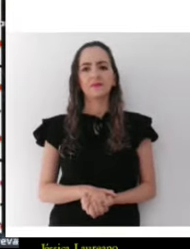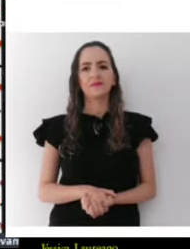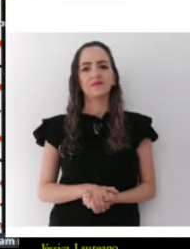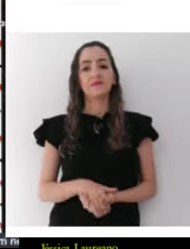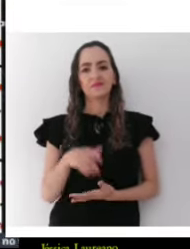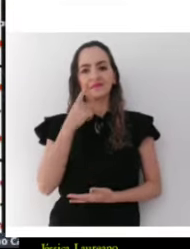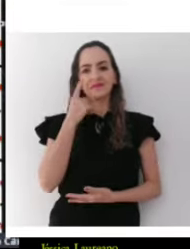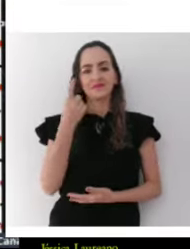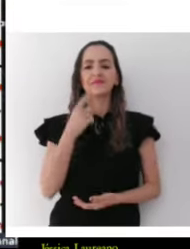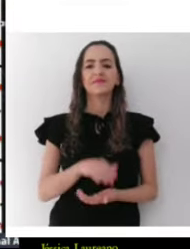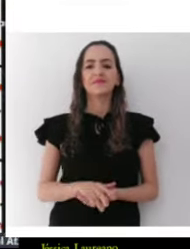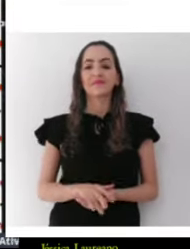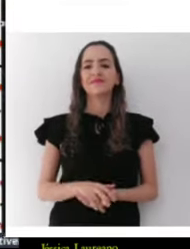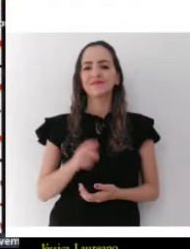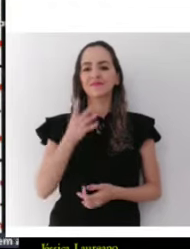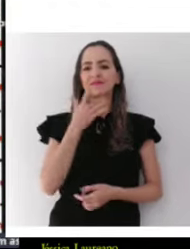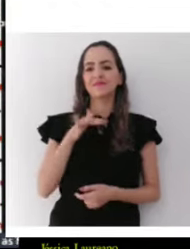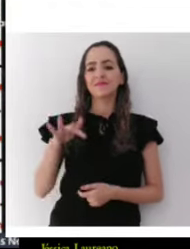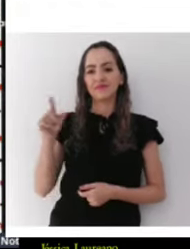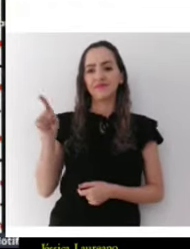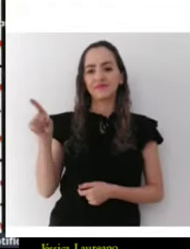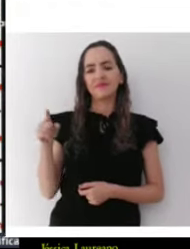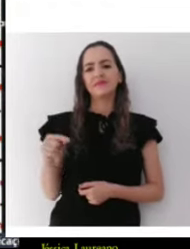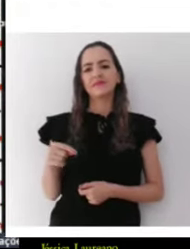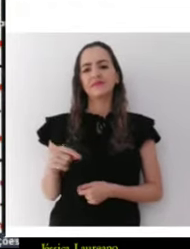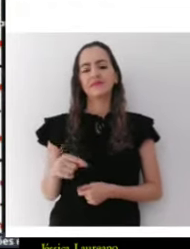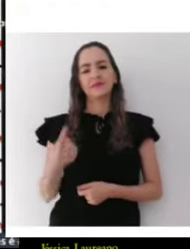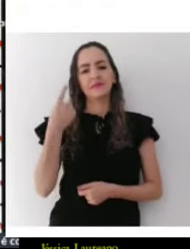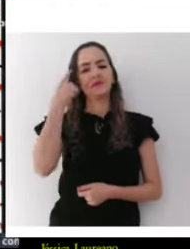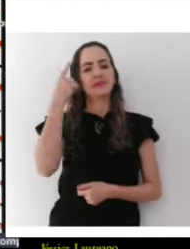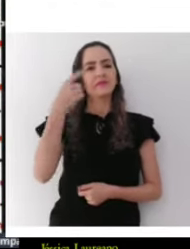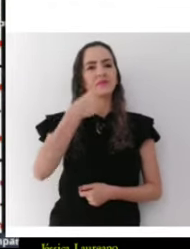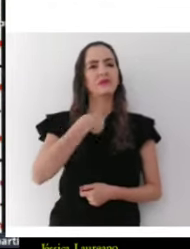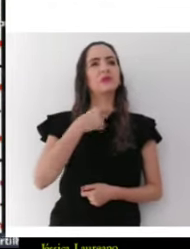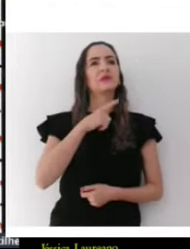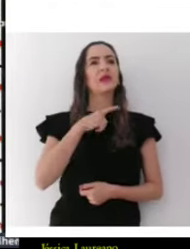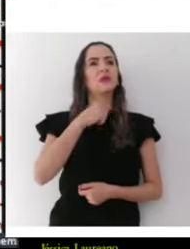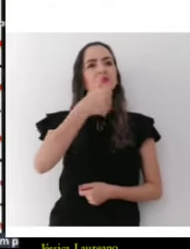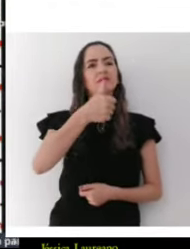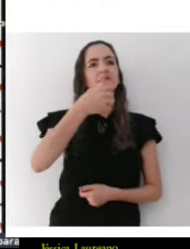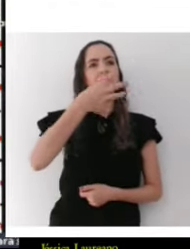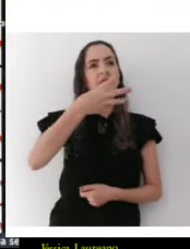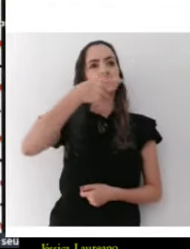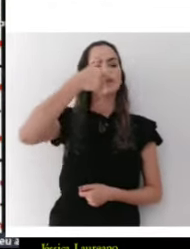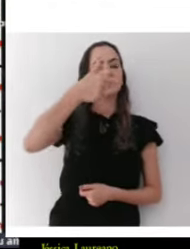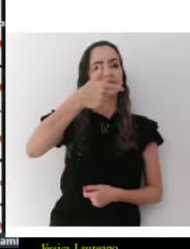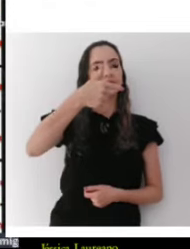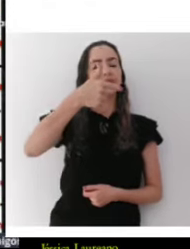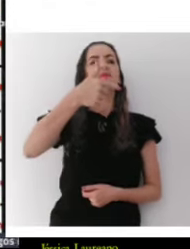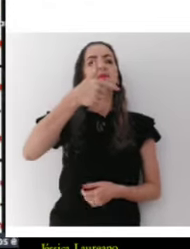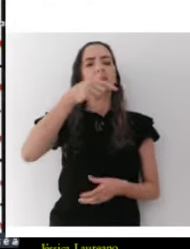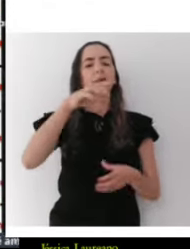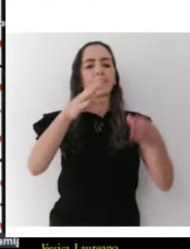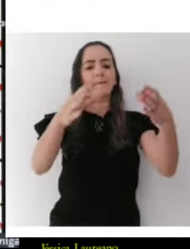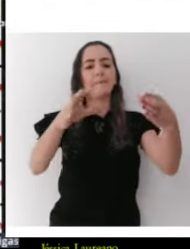Aí, gente, a criança da minha pesquisa, ela fez assim. Se eu tenho 132 mangas e eu fiz o primeiro saquinho com 6,